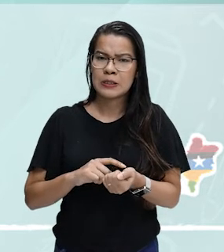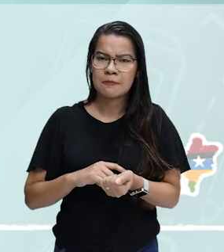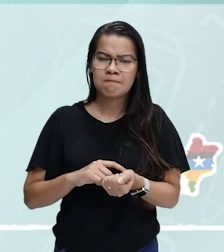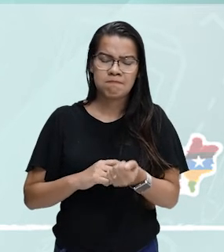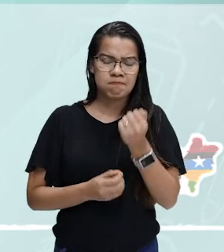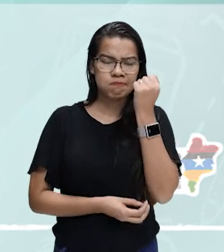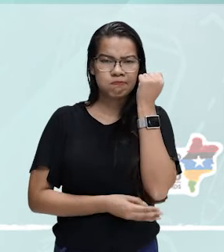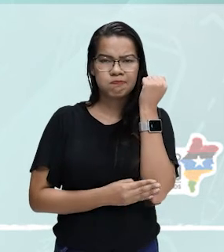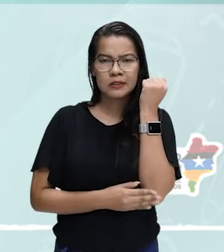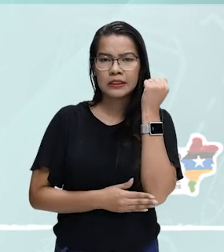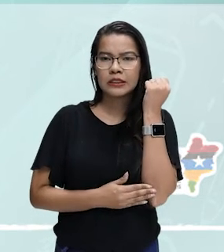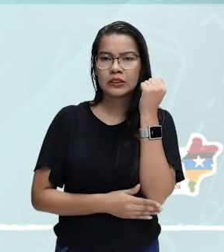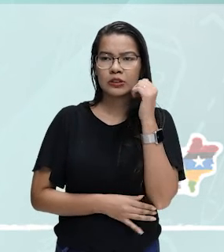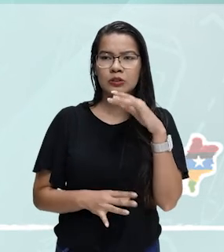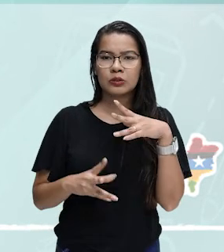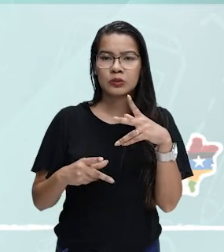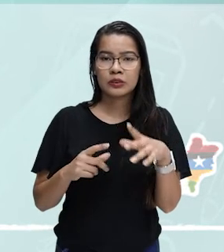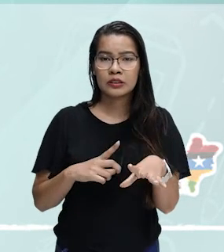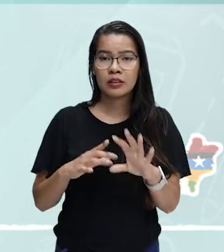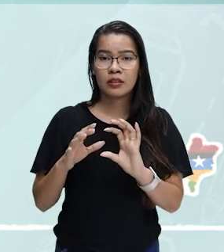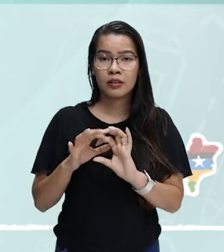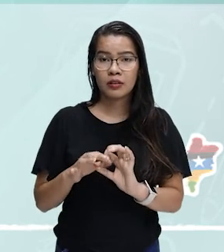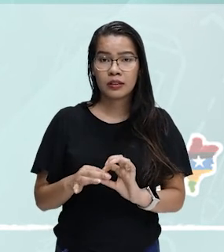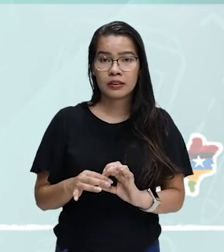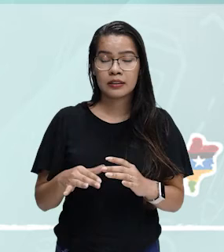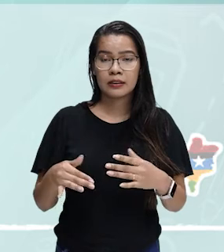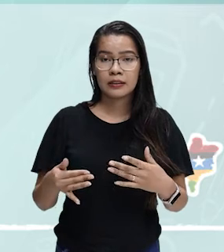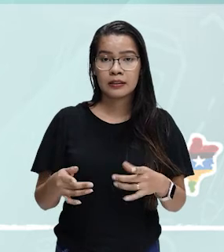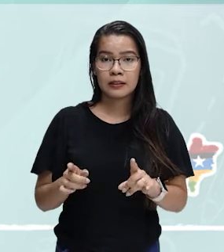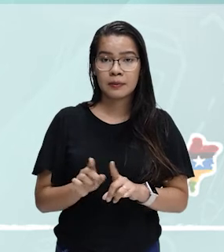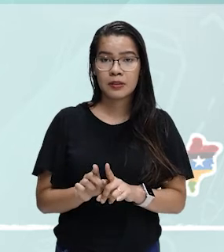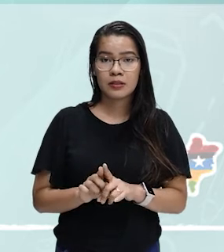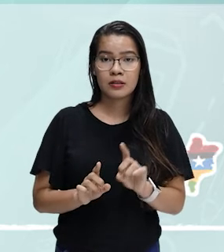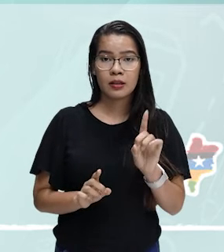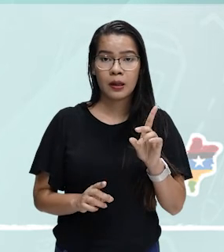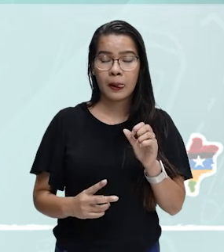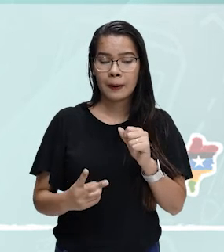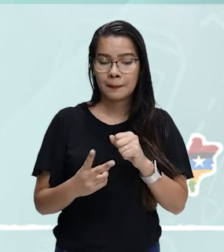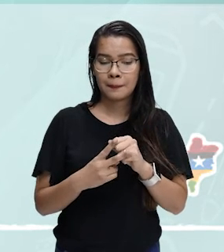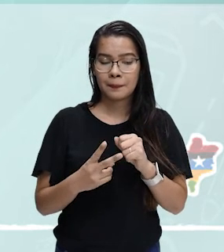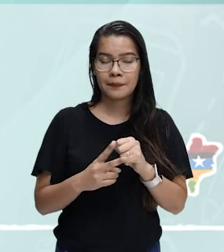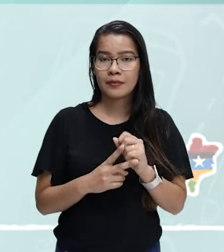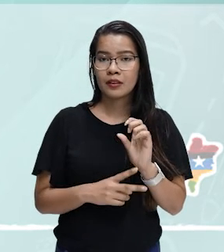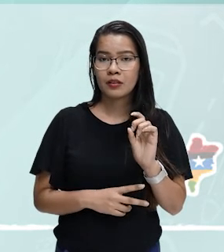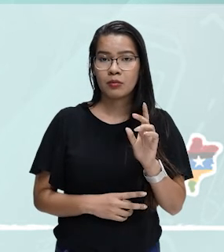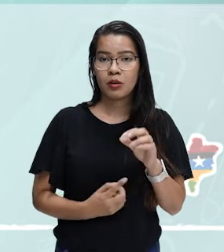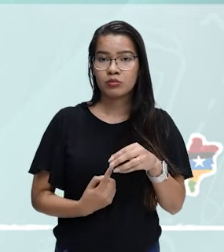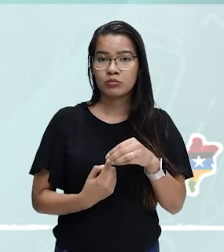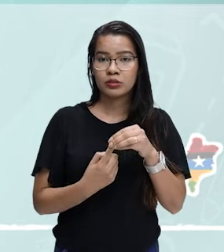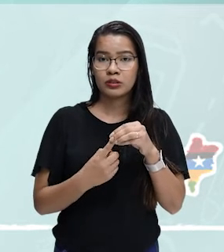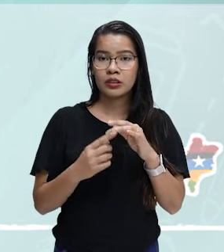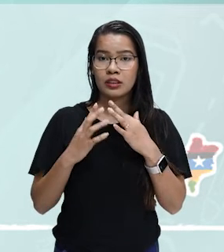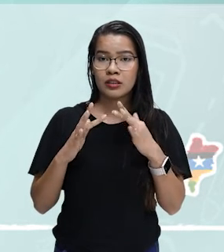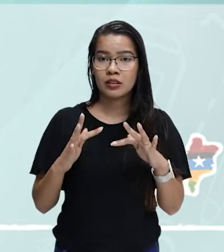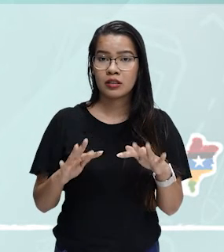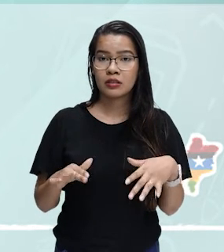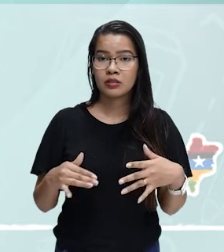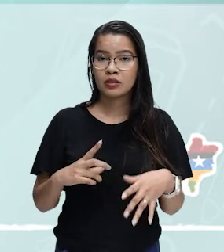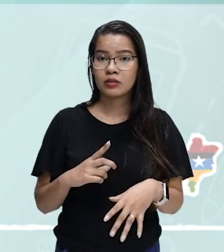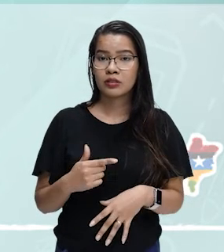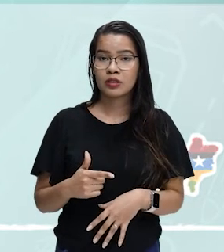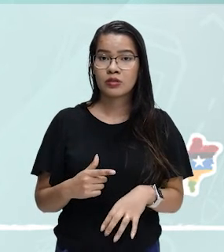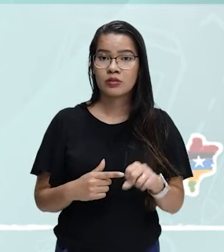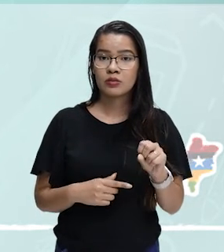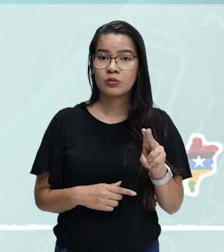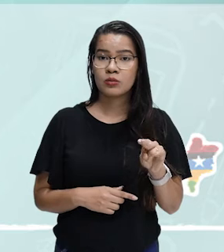uma questão de contexto. E aí, no caso, eu só tenho um verbo, então eu só tenho uma oração. Então, não tem oração